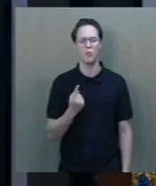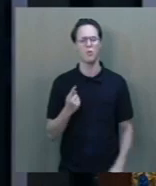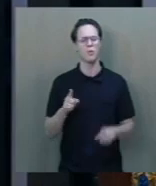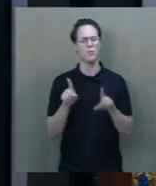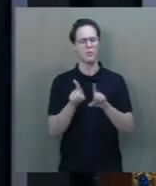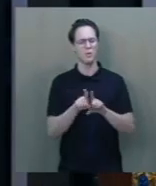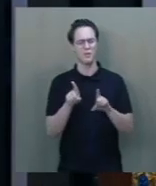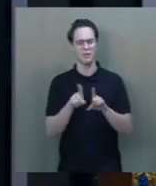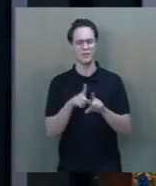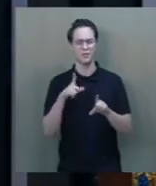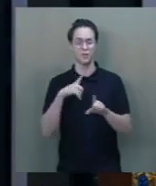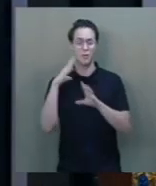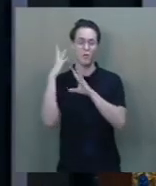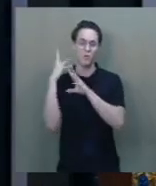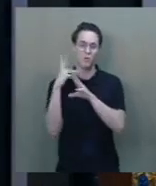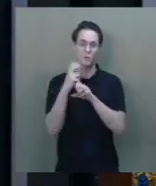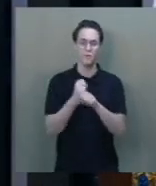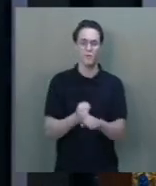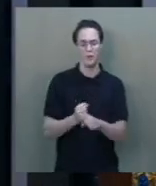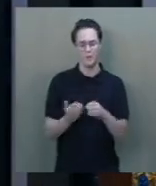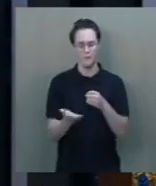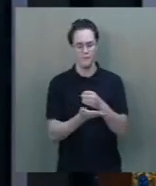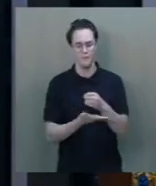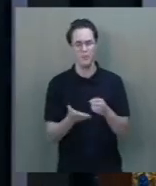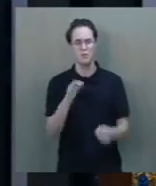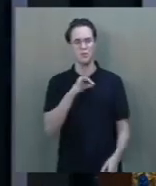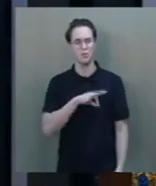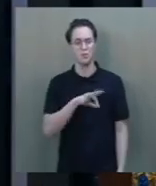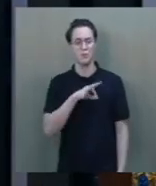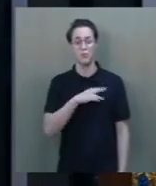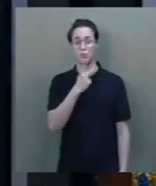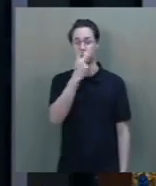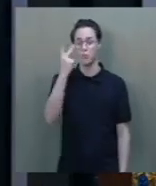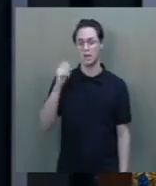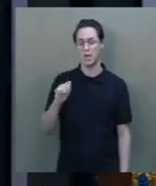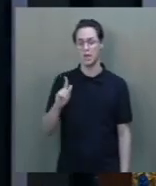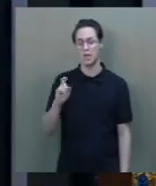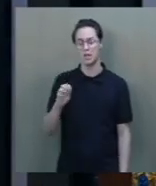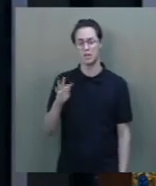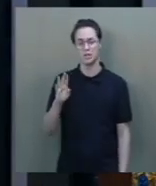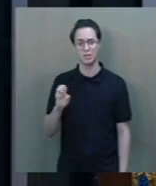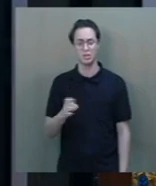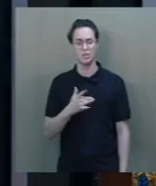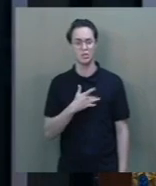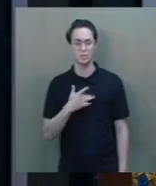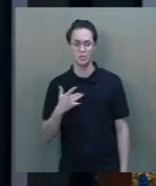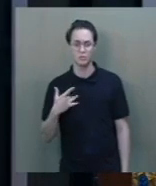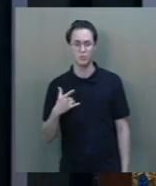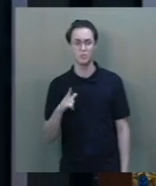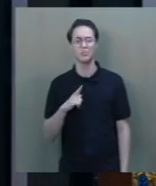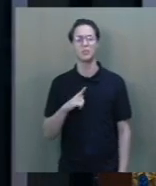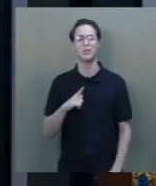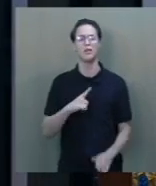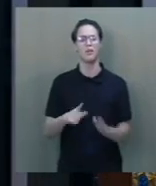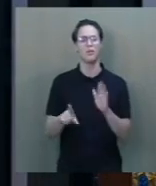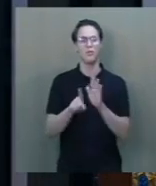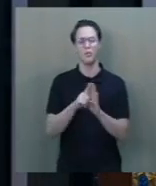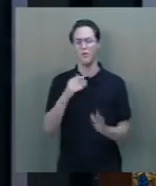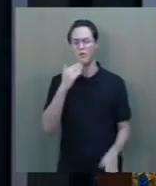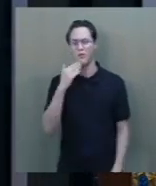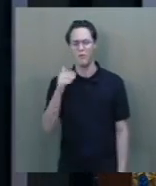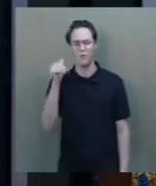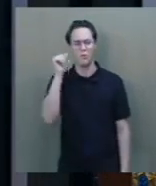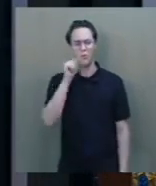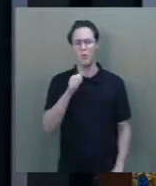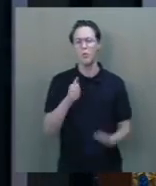a recuperação do piso salarial dos agentes de saúde em endemias. As leis a favor das mulheres,